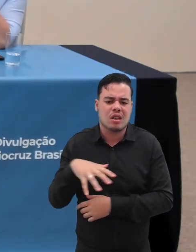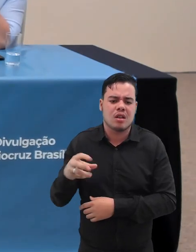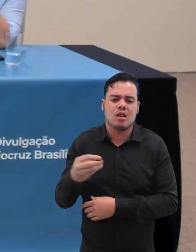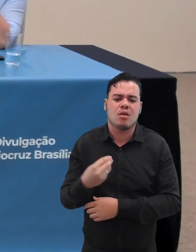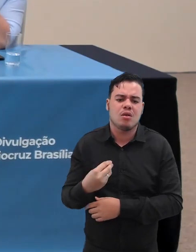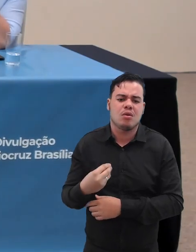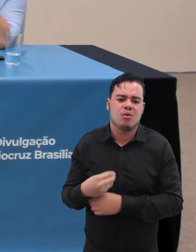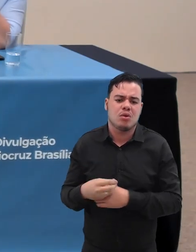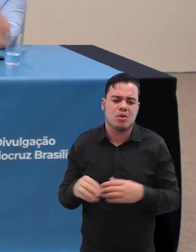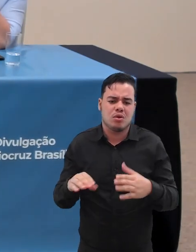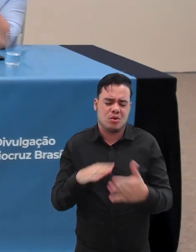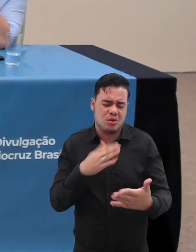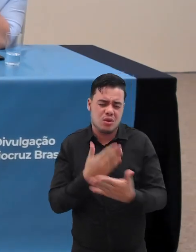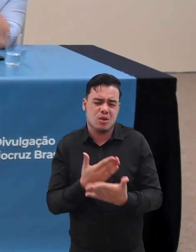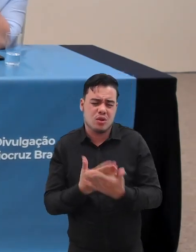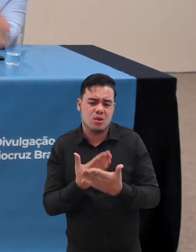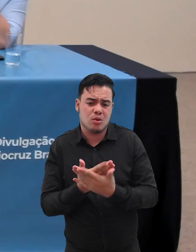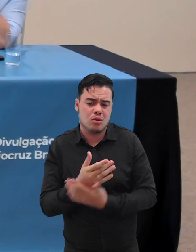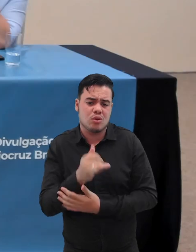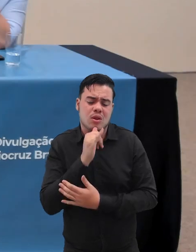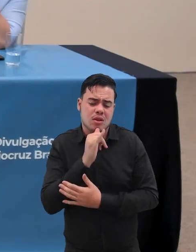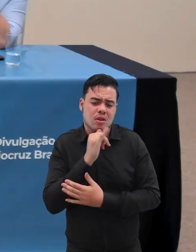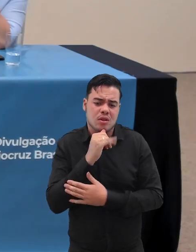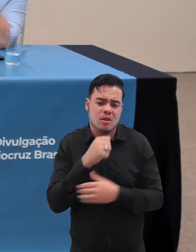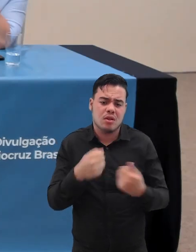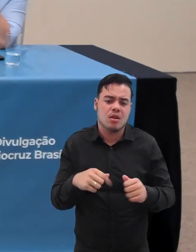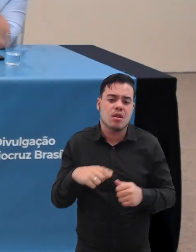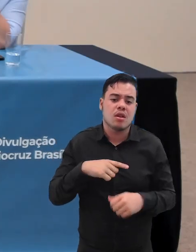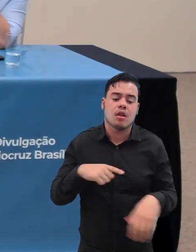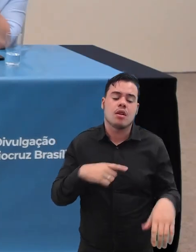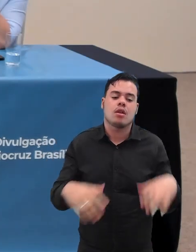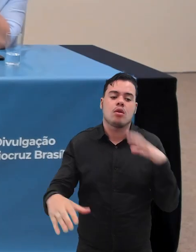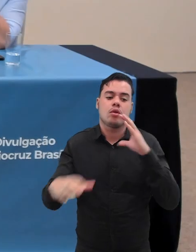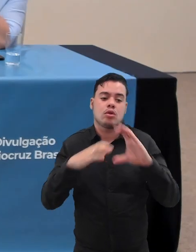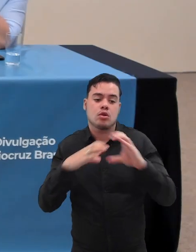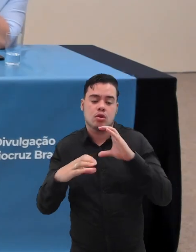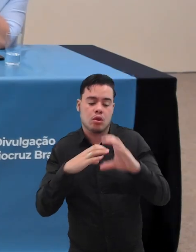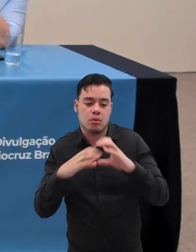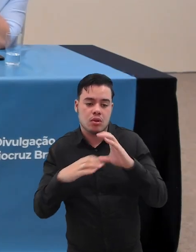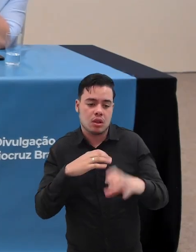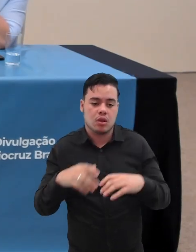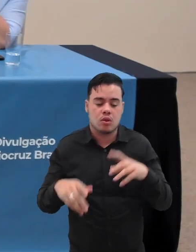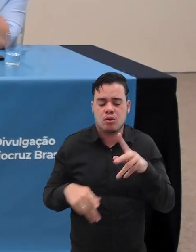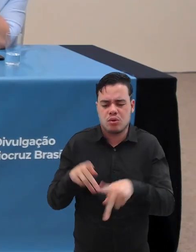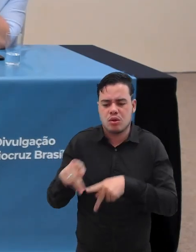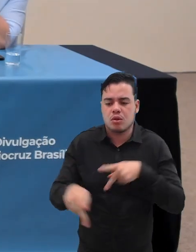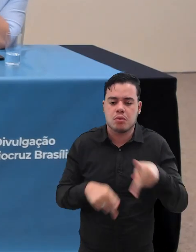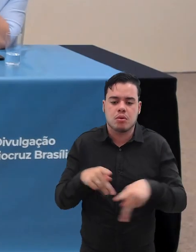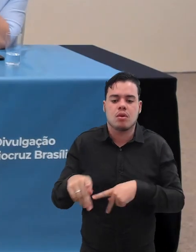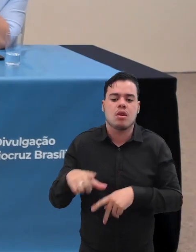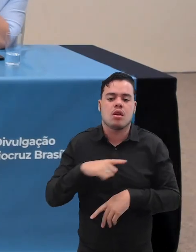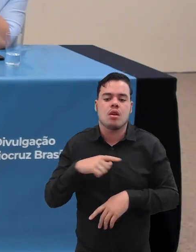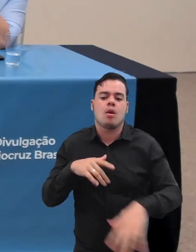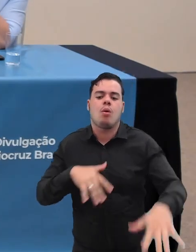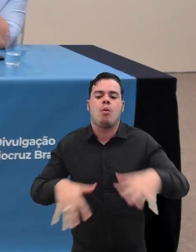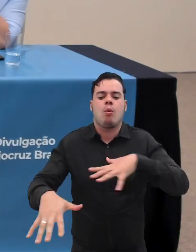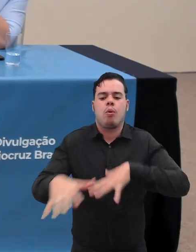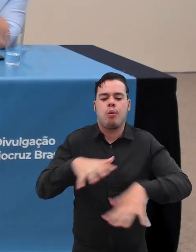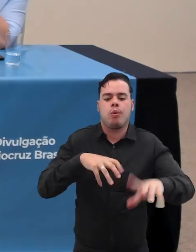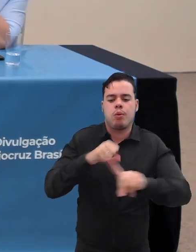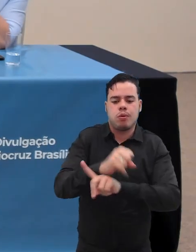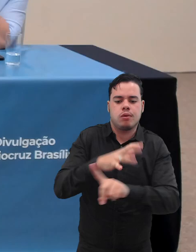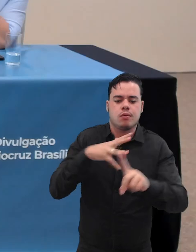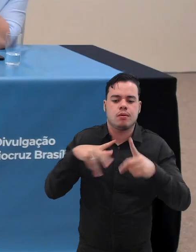precisamos ganhar, né? Então, os comunicadores populares, nós temos que ganhar os movimentos